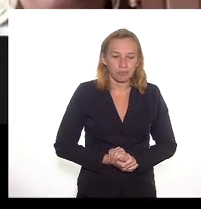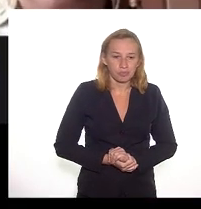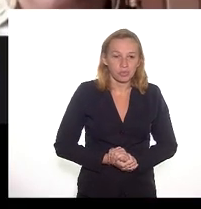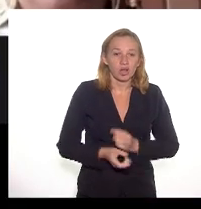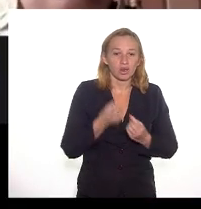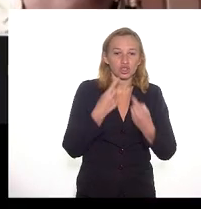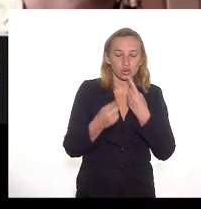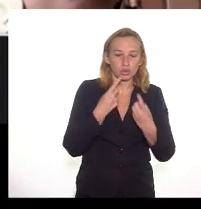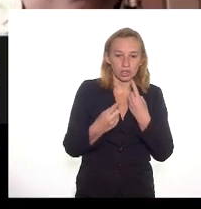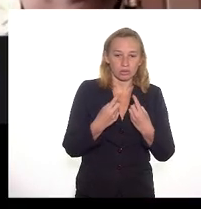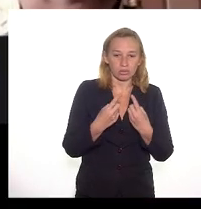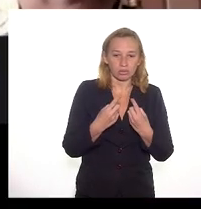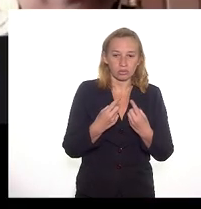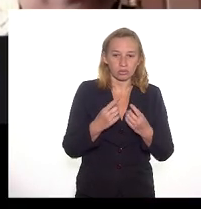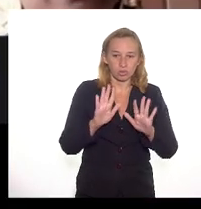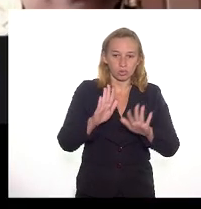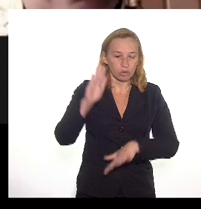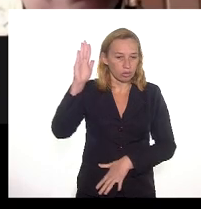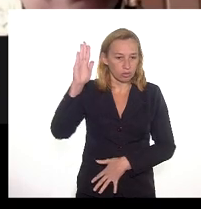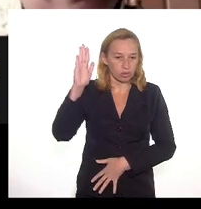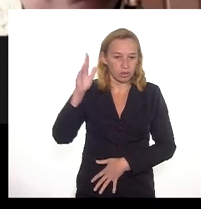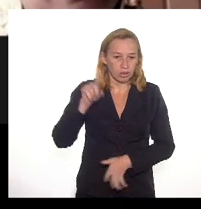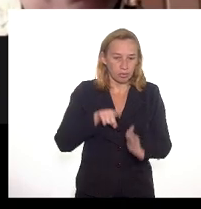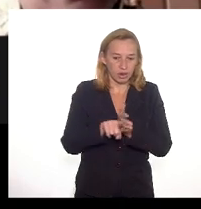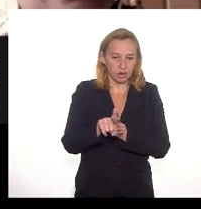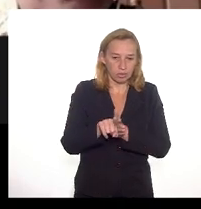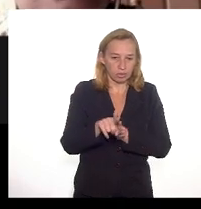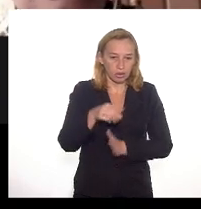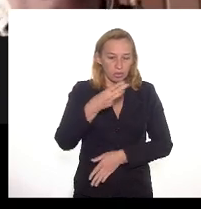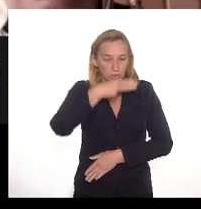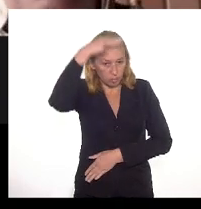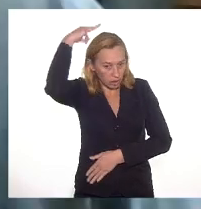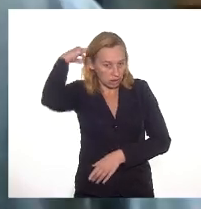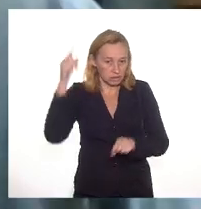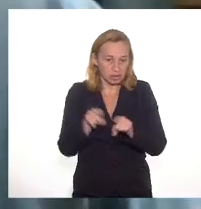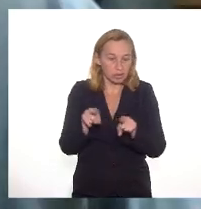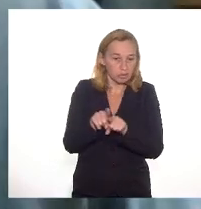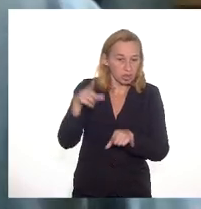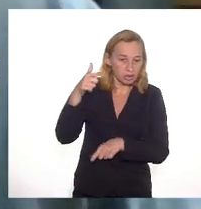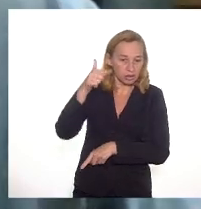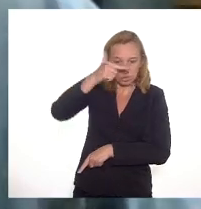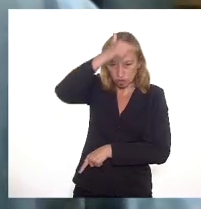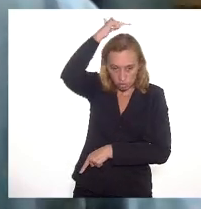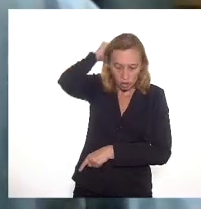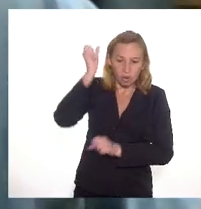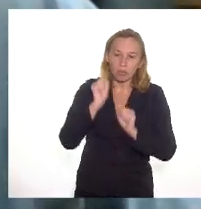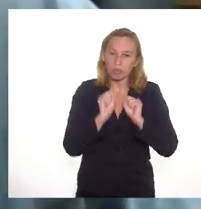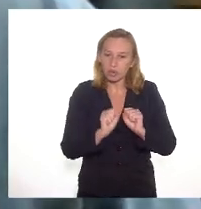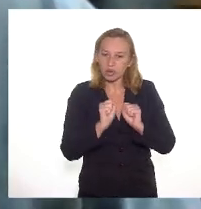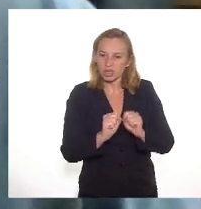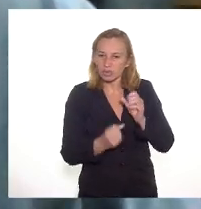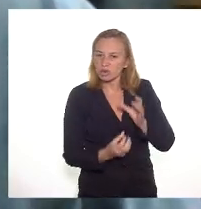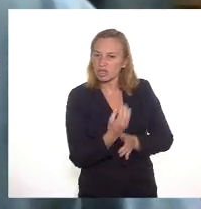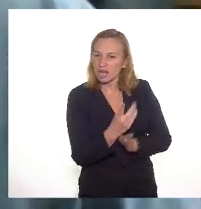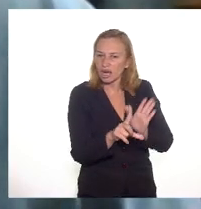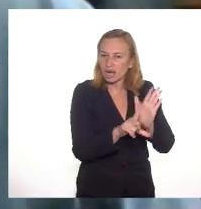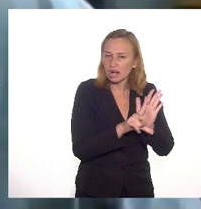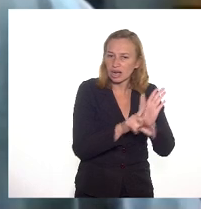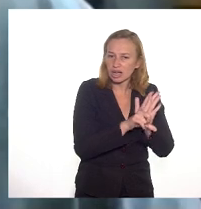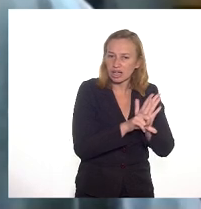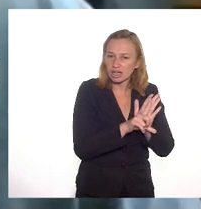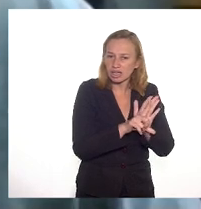Em discussão. Só uma pergunta para o Márcio e para o Luiz Paulo. Nós podemos legislar sobre redução de